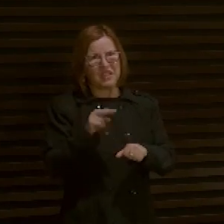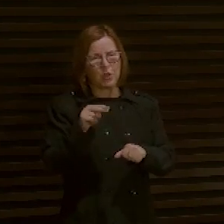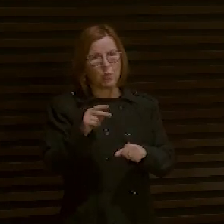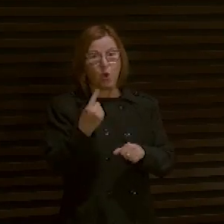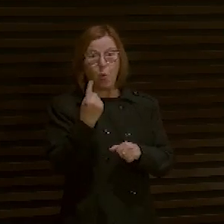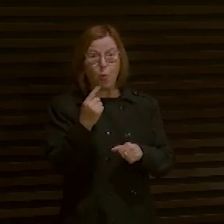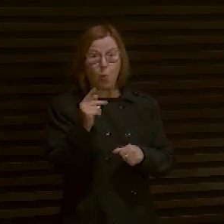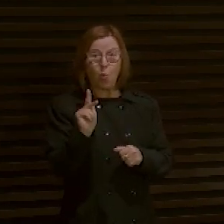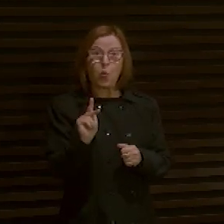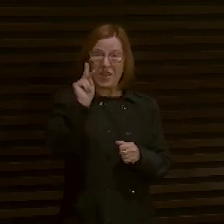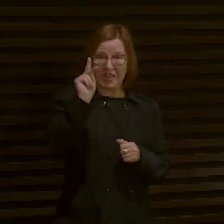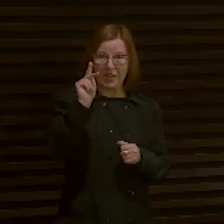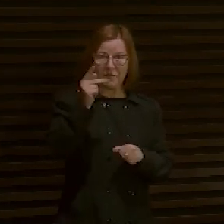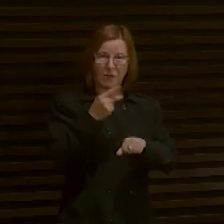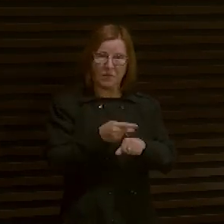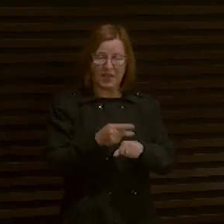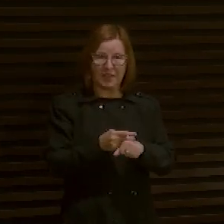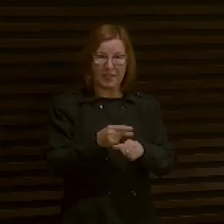a